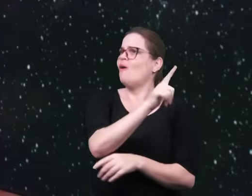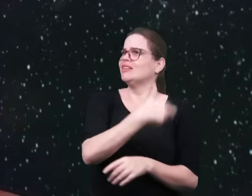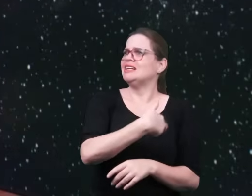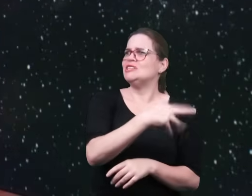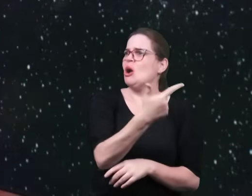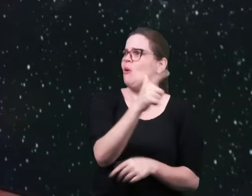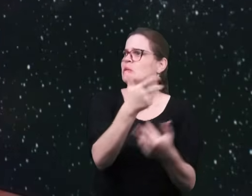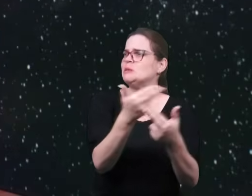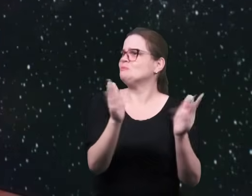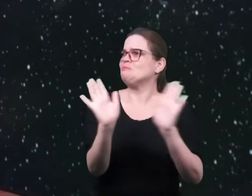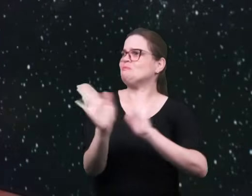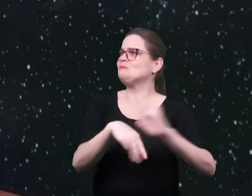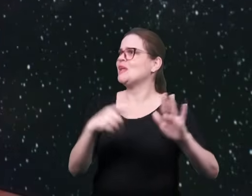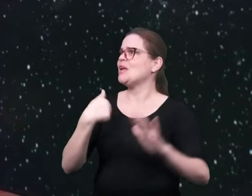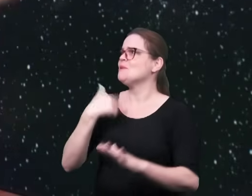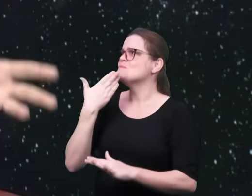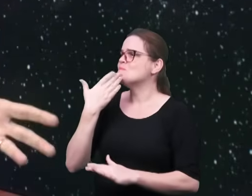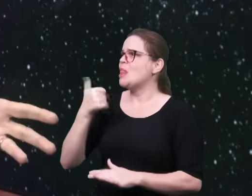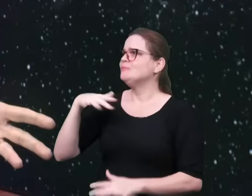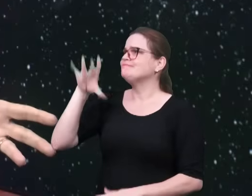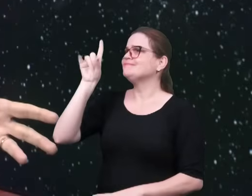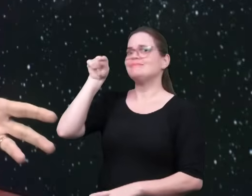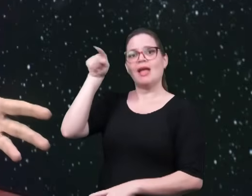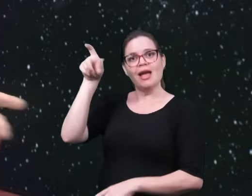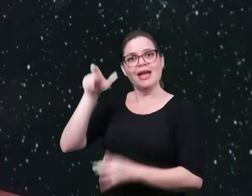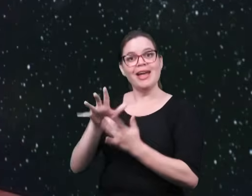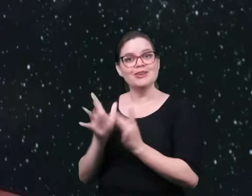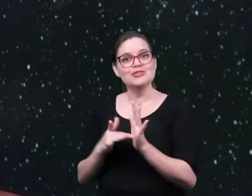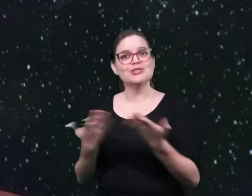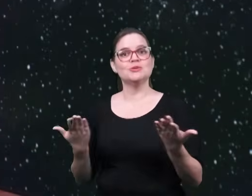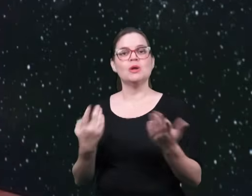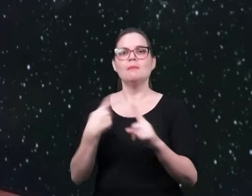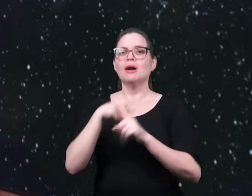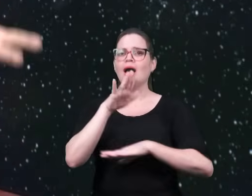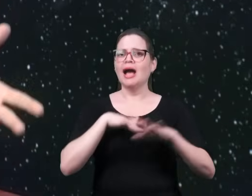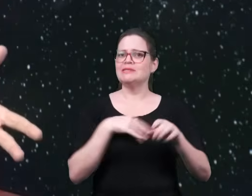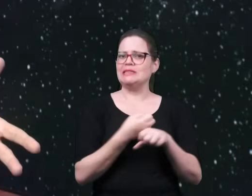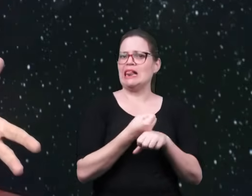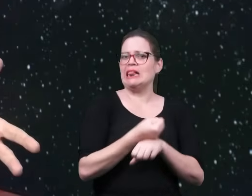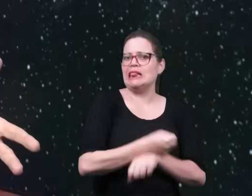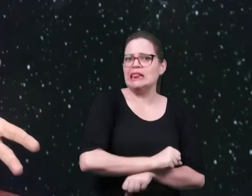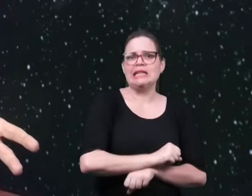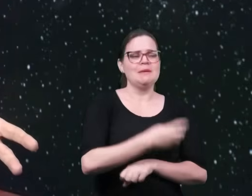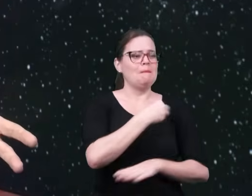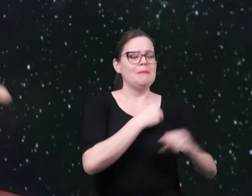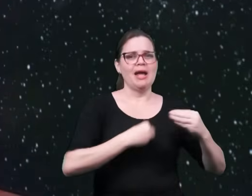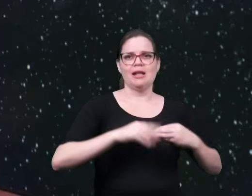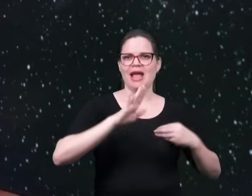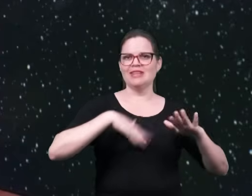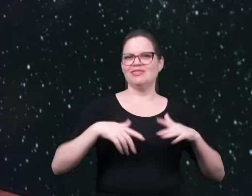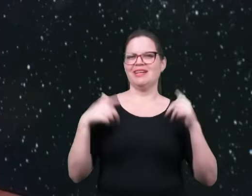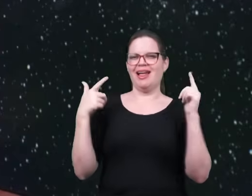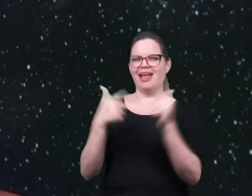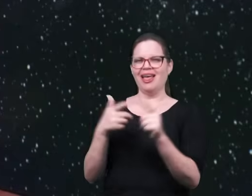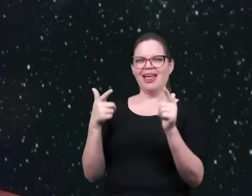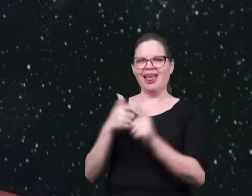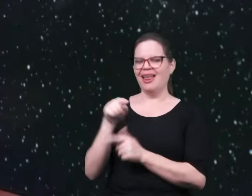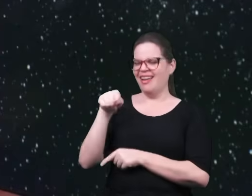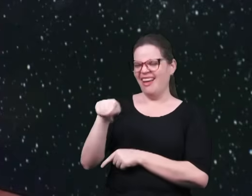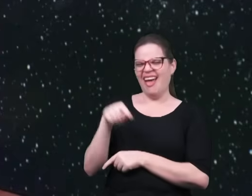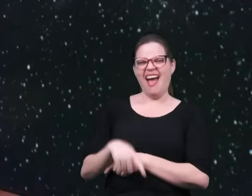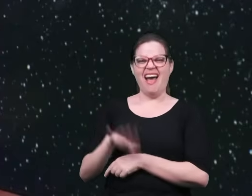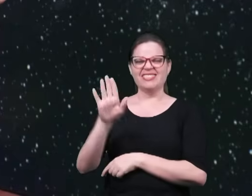aprisionada, acorrentada, durante muito tempo da sua vida até zombou do Evangelho, desdenhou